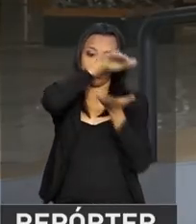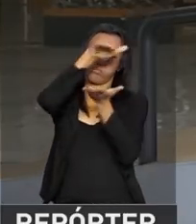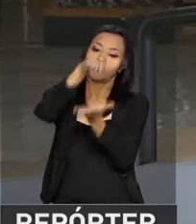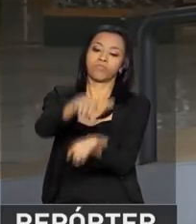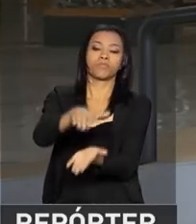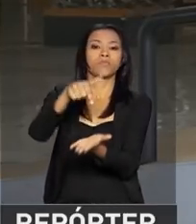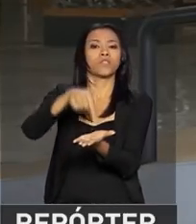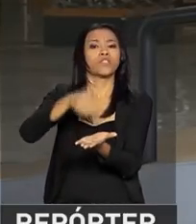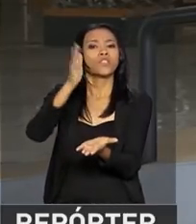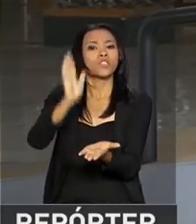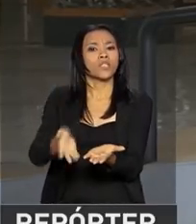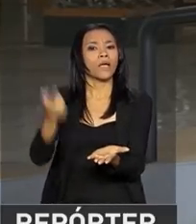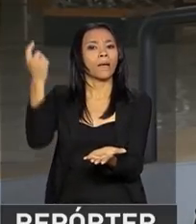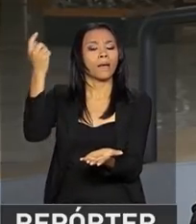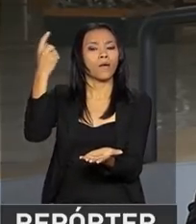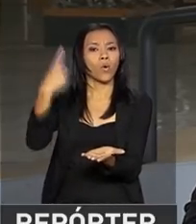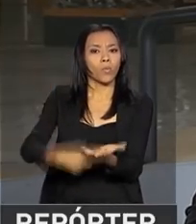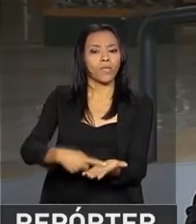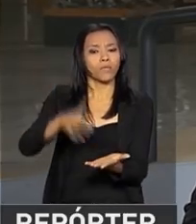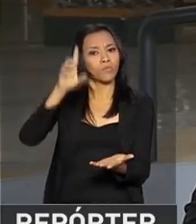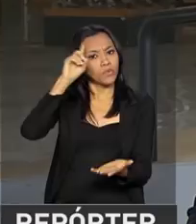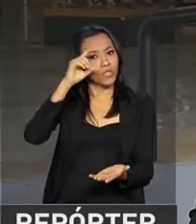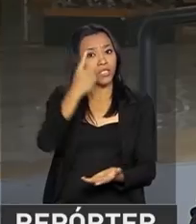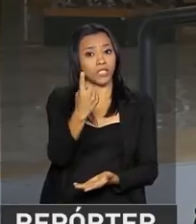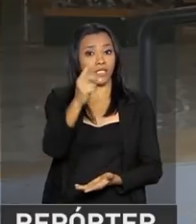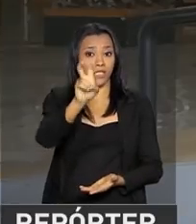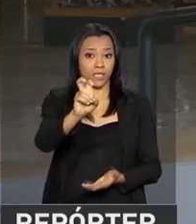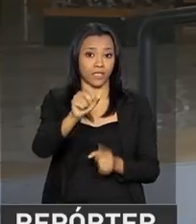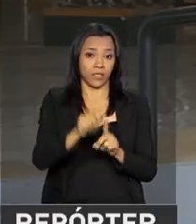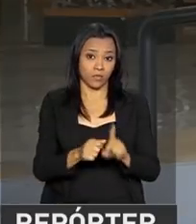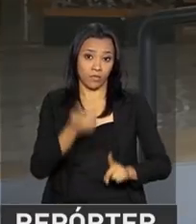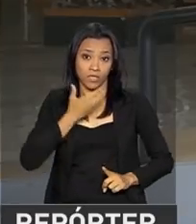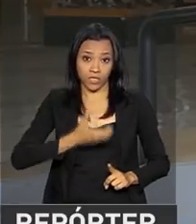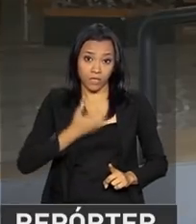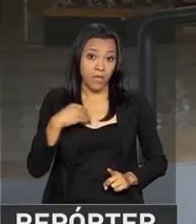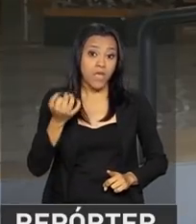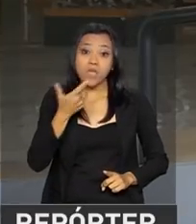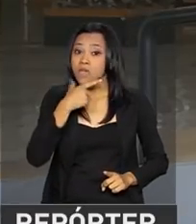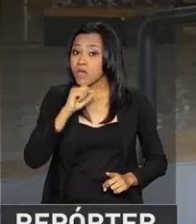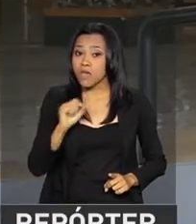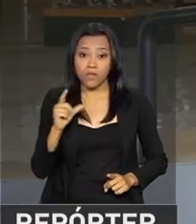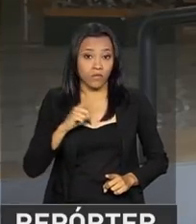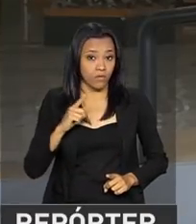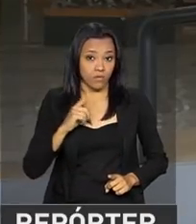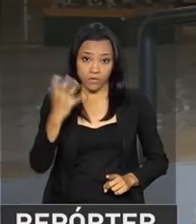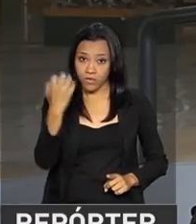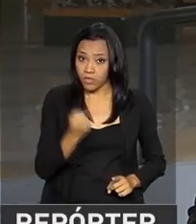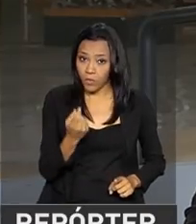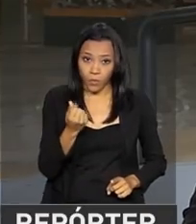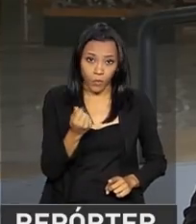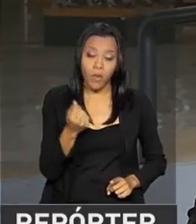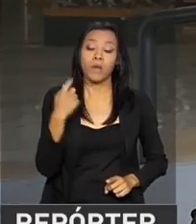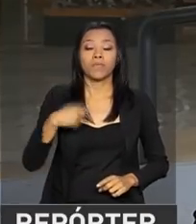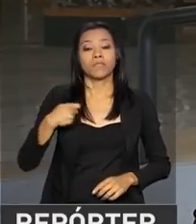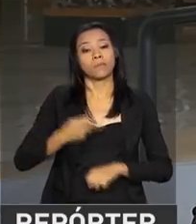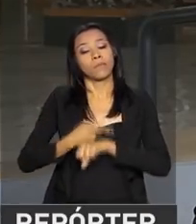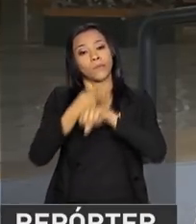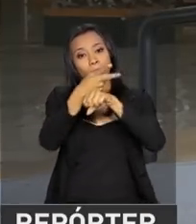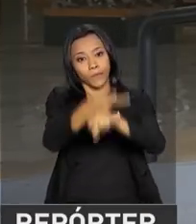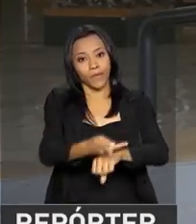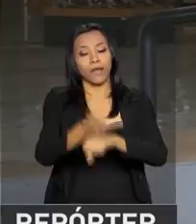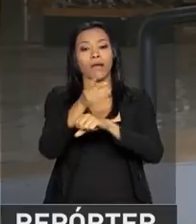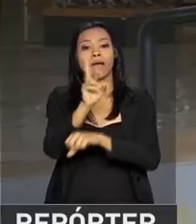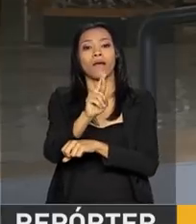está marcado para o dia 15 de dezembro quem não foi contemplado deve procurar a receita para saber